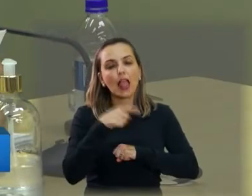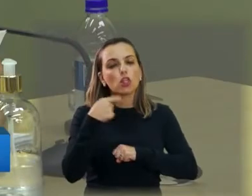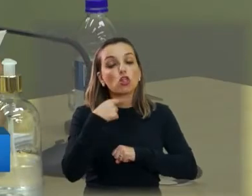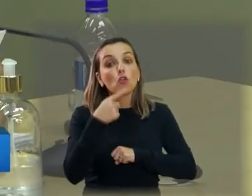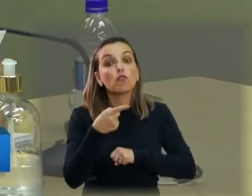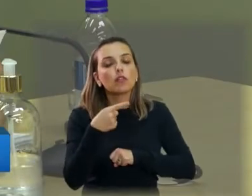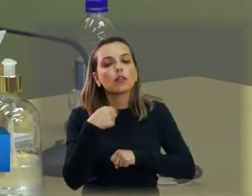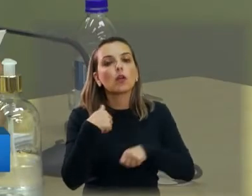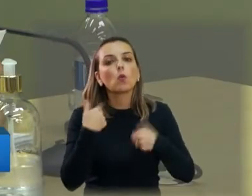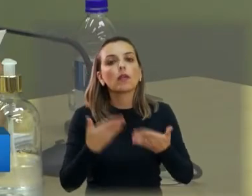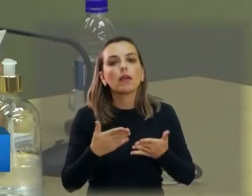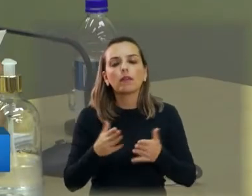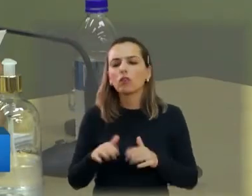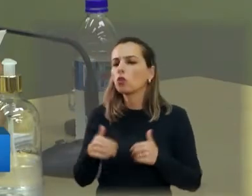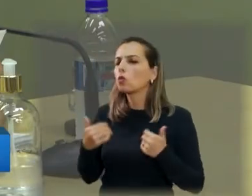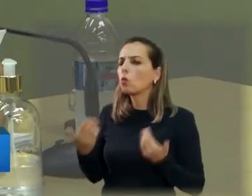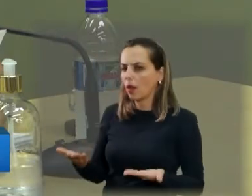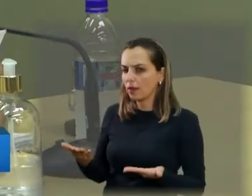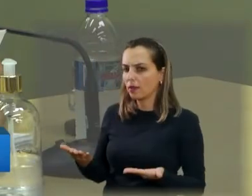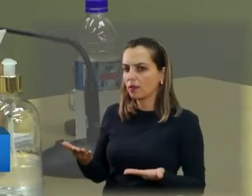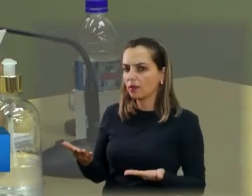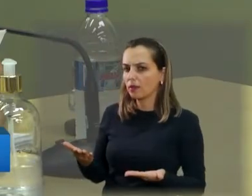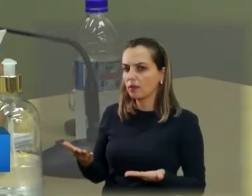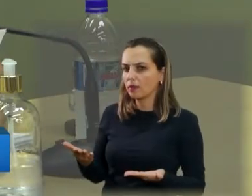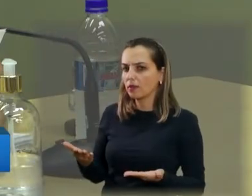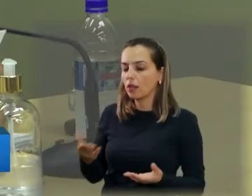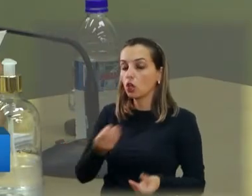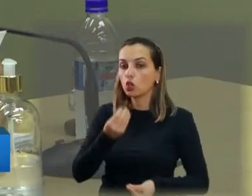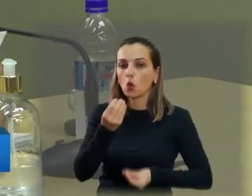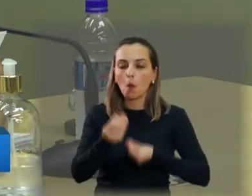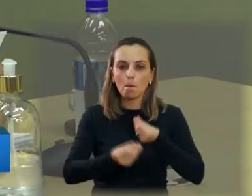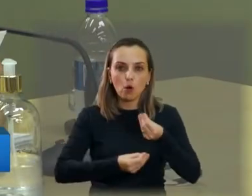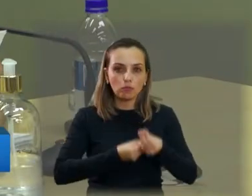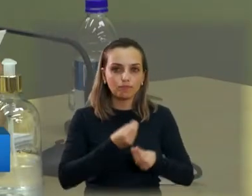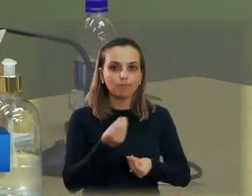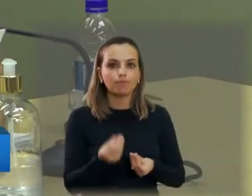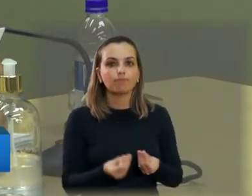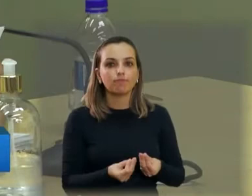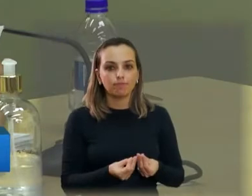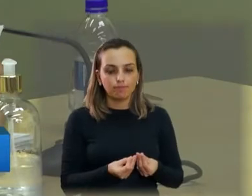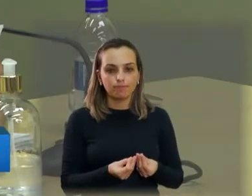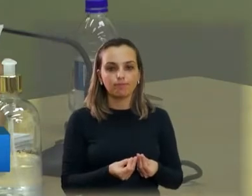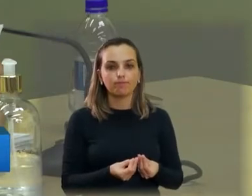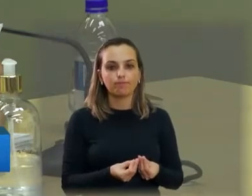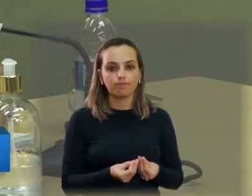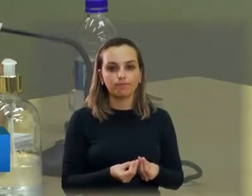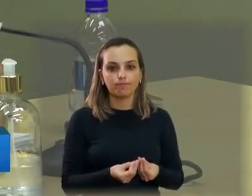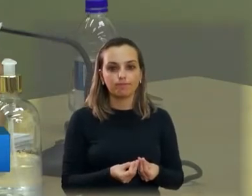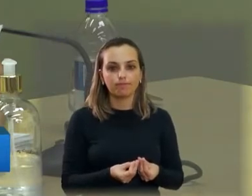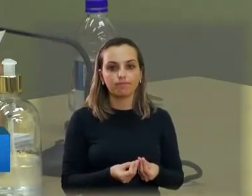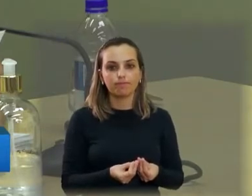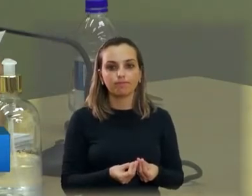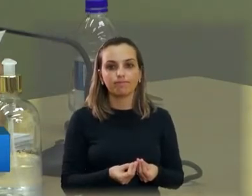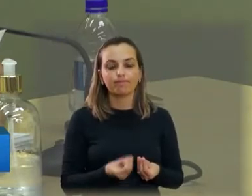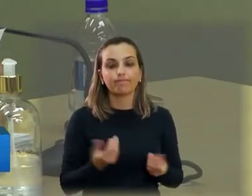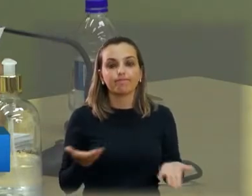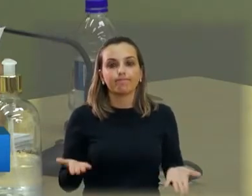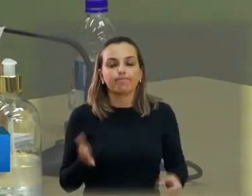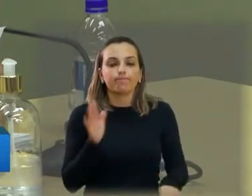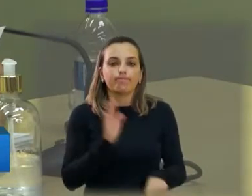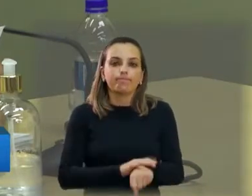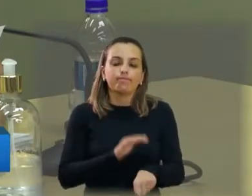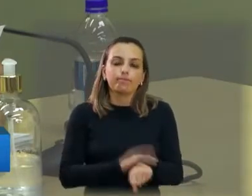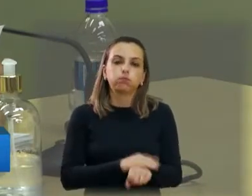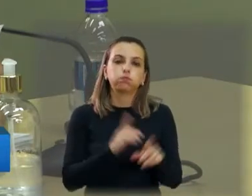fica é quando e com que gravidade. Então, eu sei que é um momento